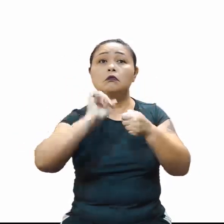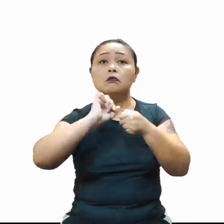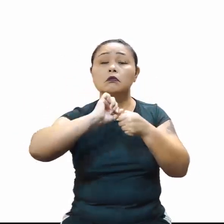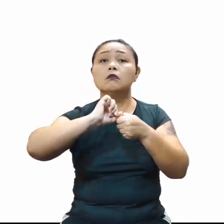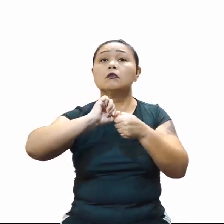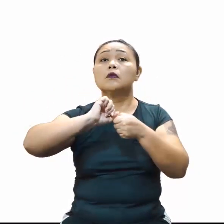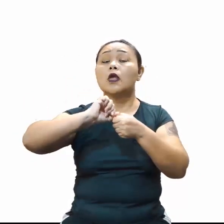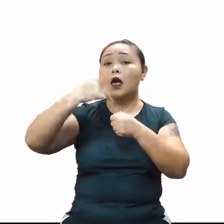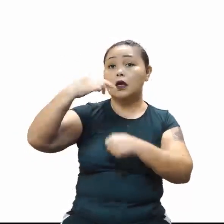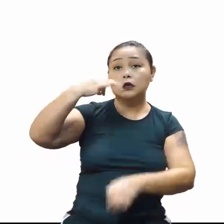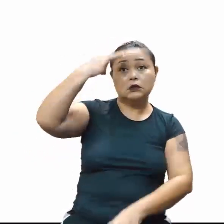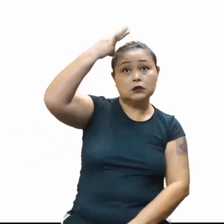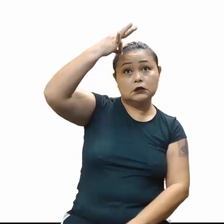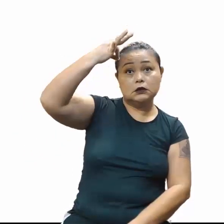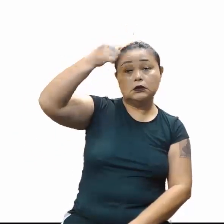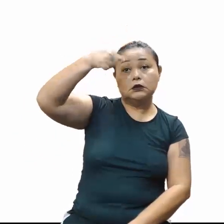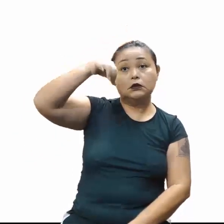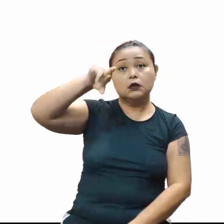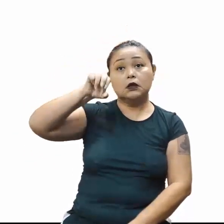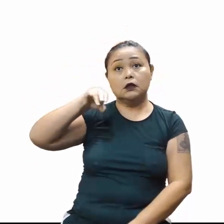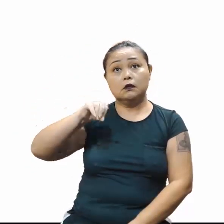Madeira.